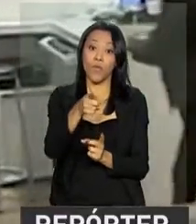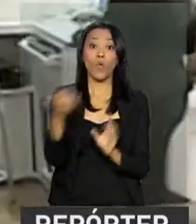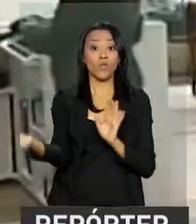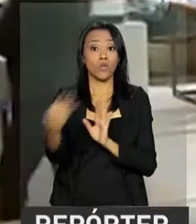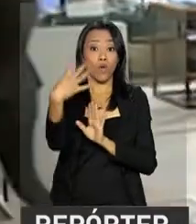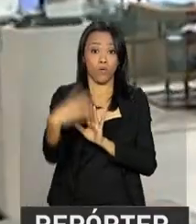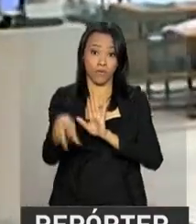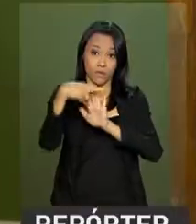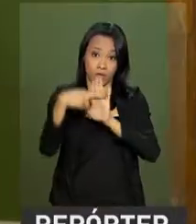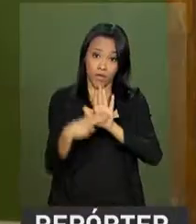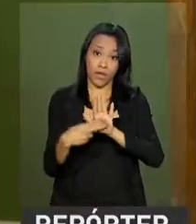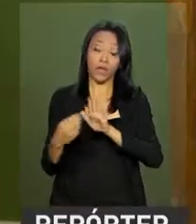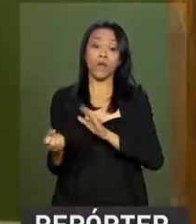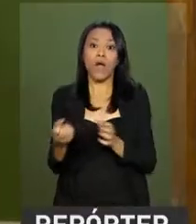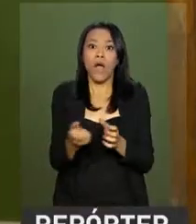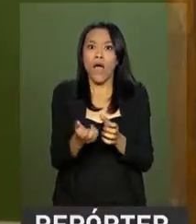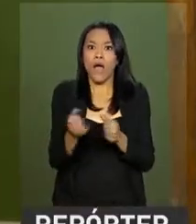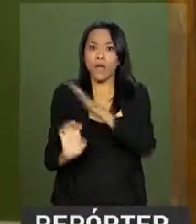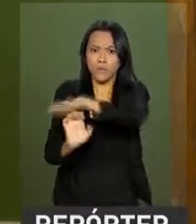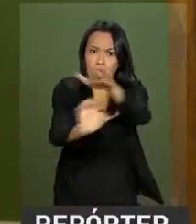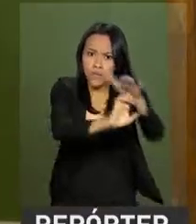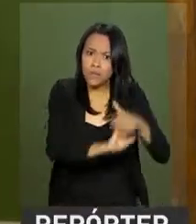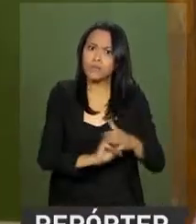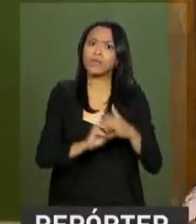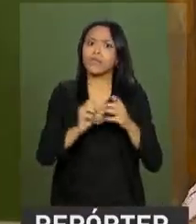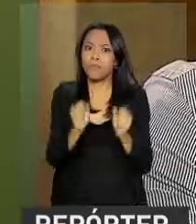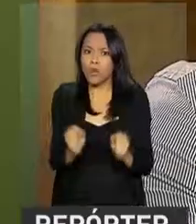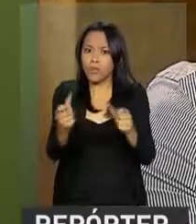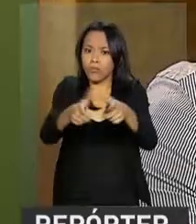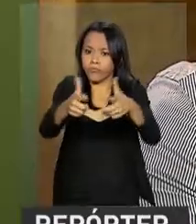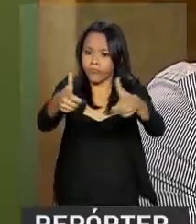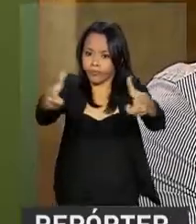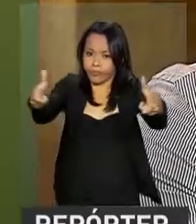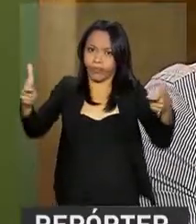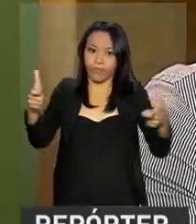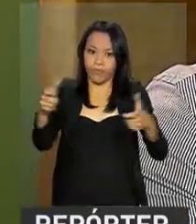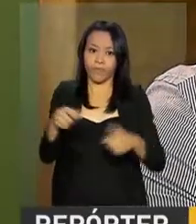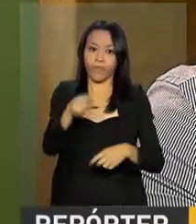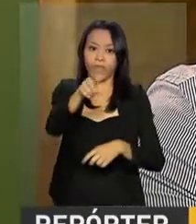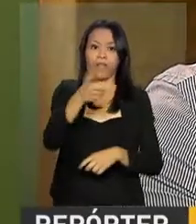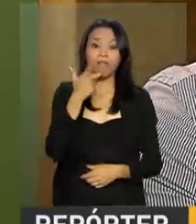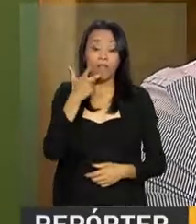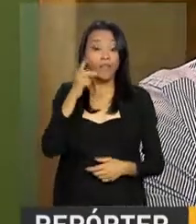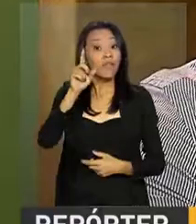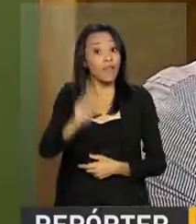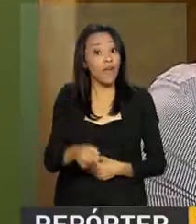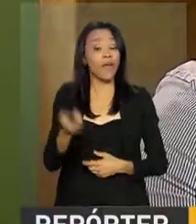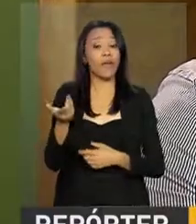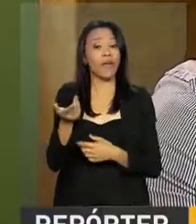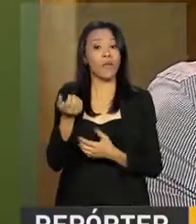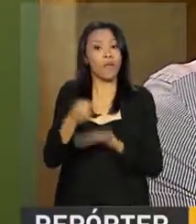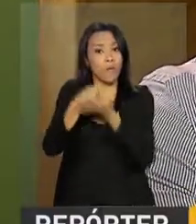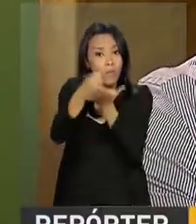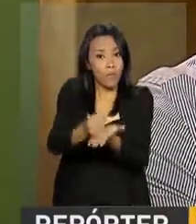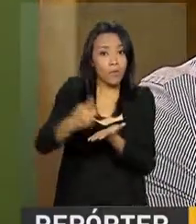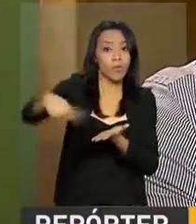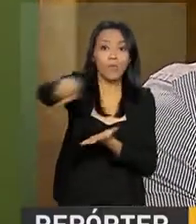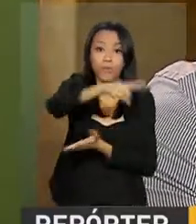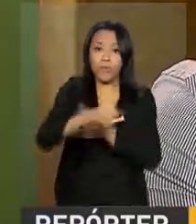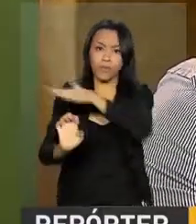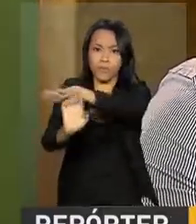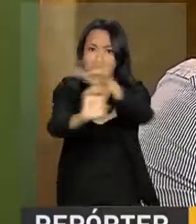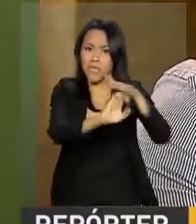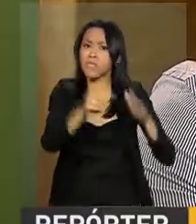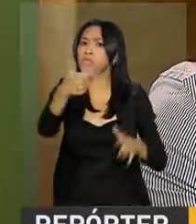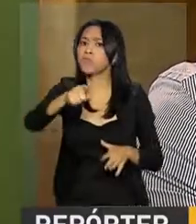do simples pode aumentar avalia esse especialista é um benefício para aquelas empresas que não tinham uma identidade